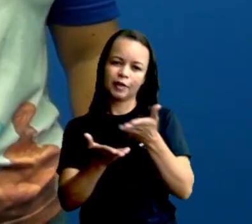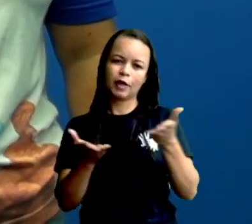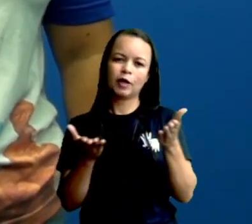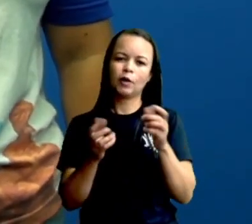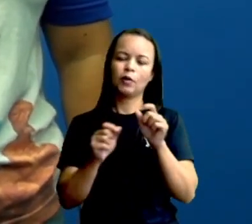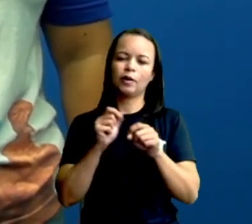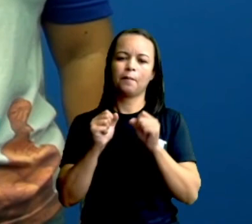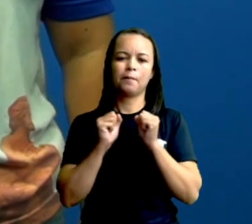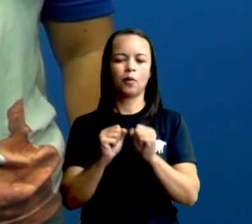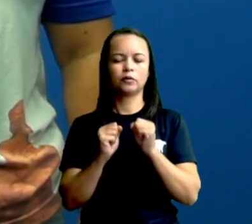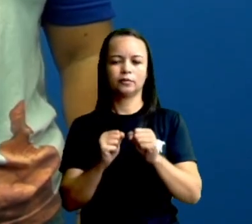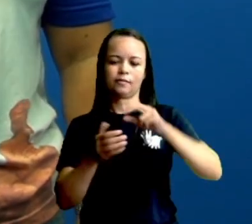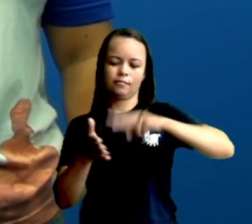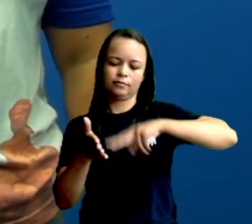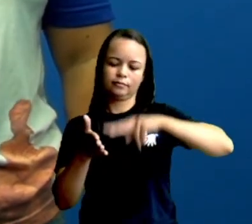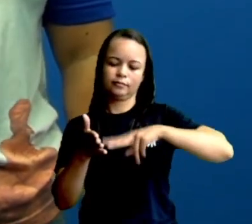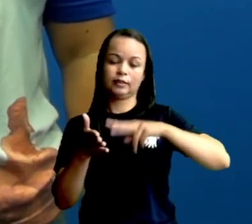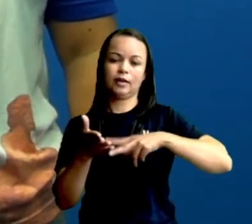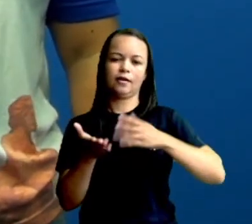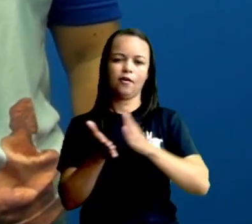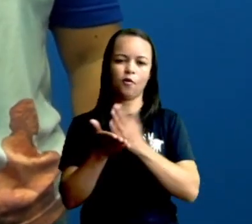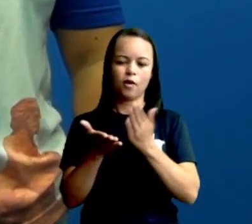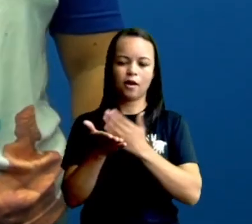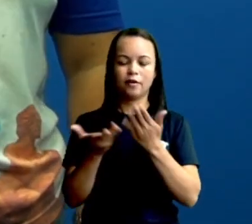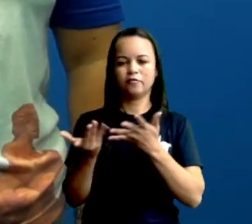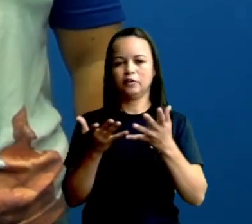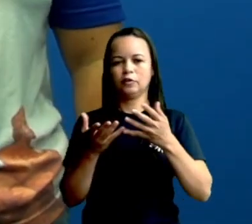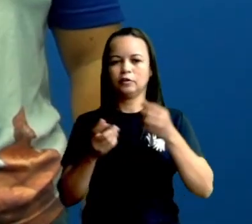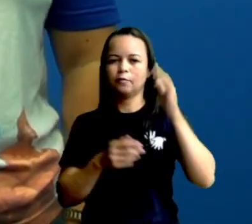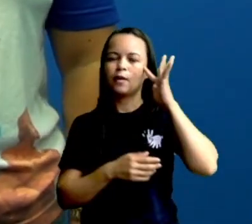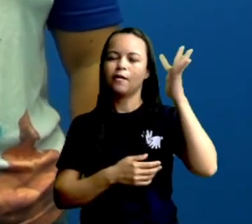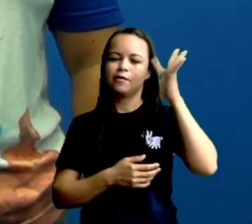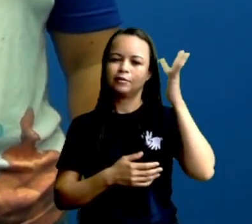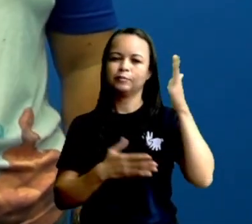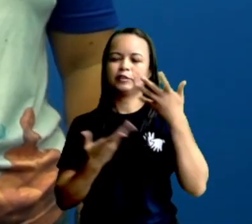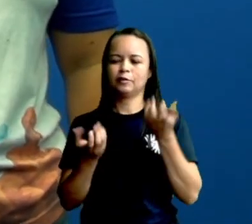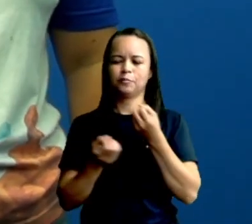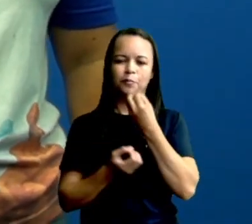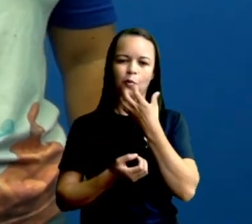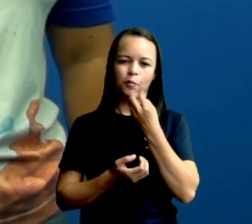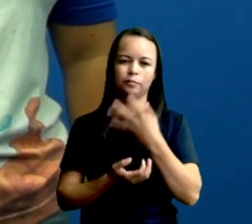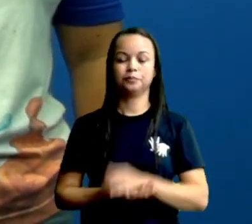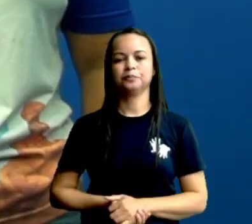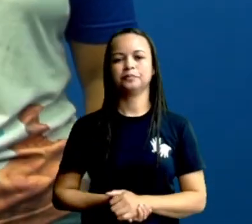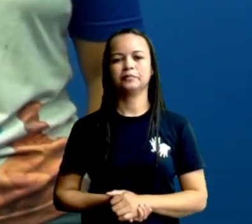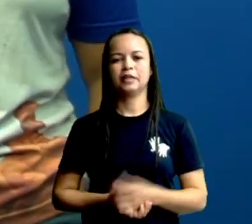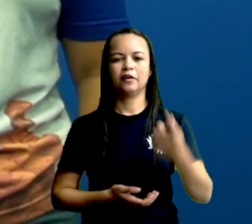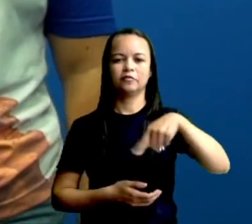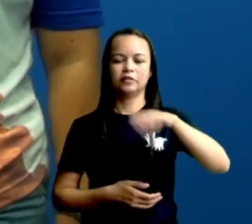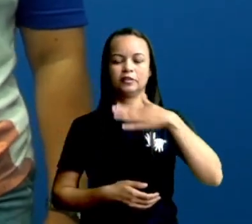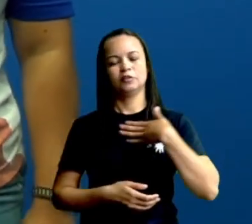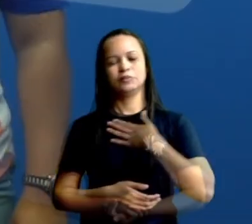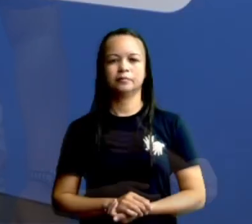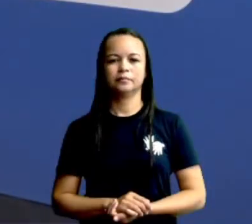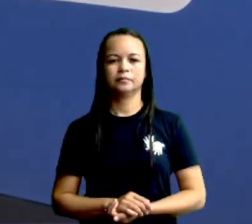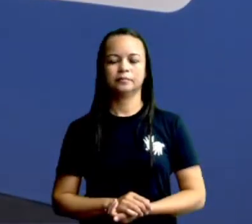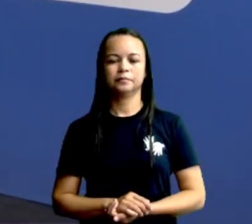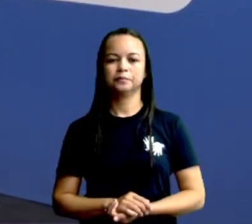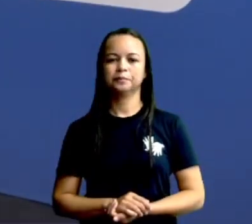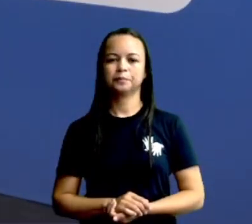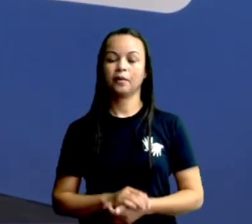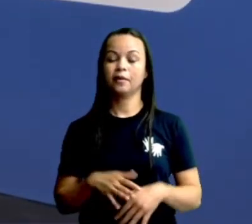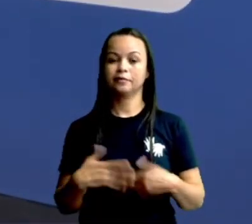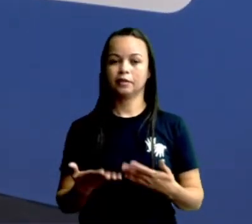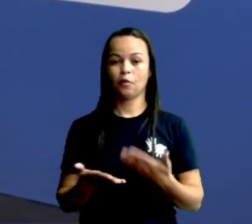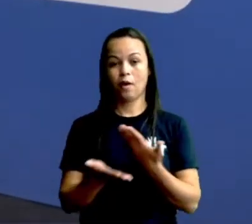que puder, ler um livrinho. Isso ajuda você, ó, a aflorar a sua imaginação, tá bom? E aí, gostaram da história? Então,